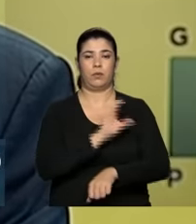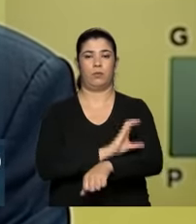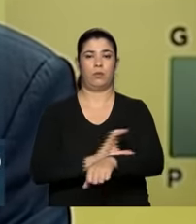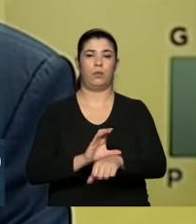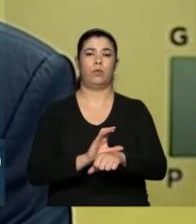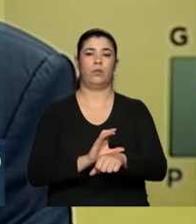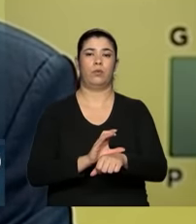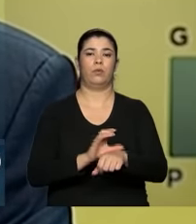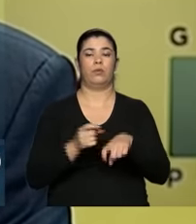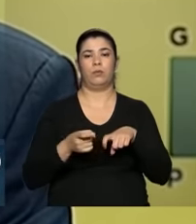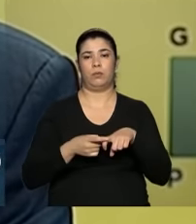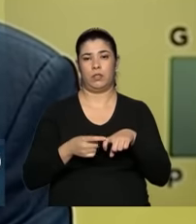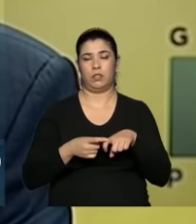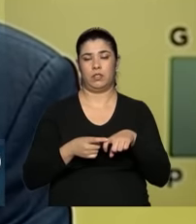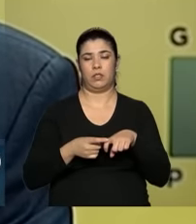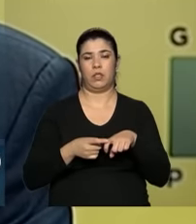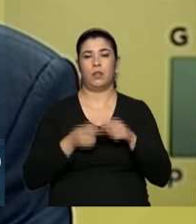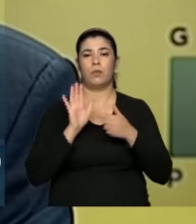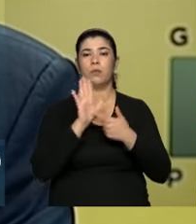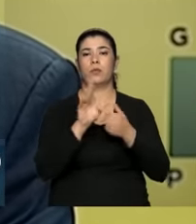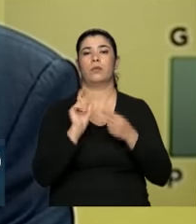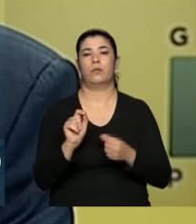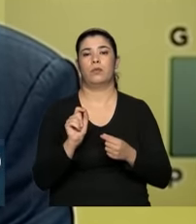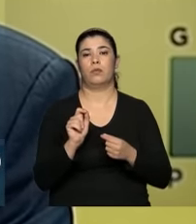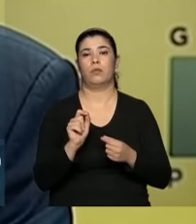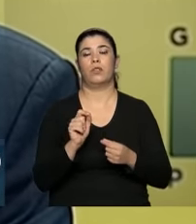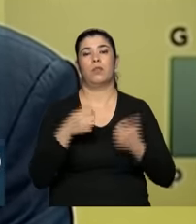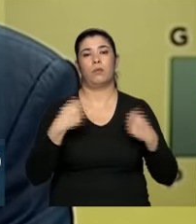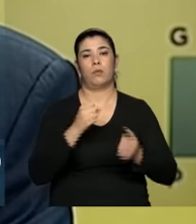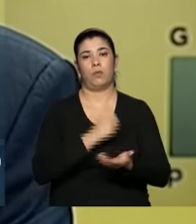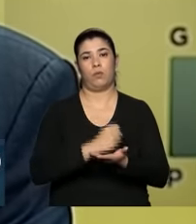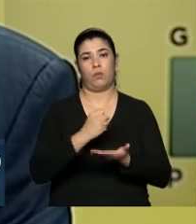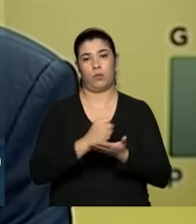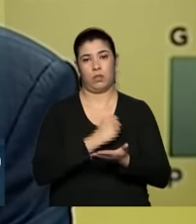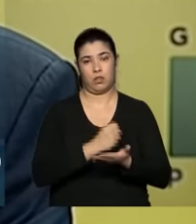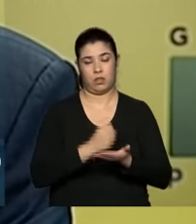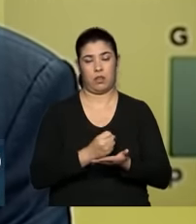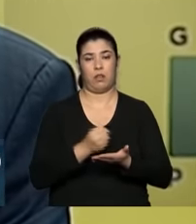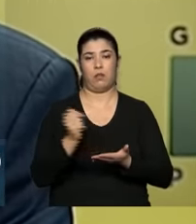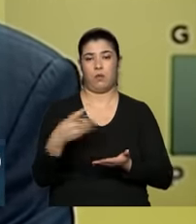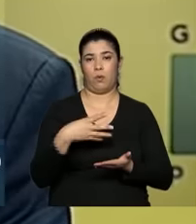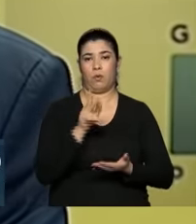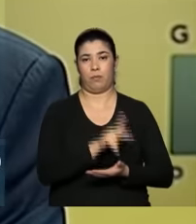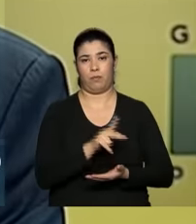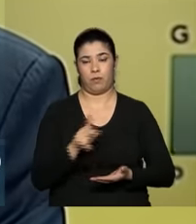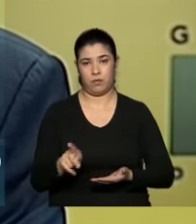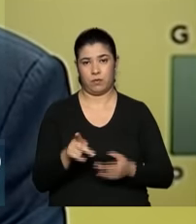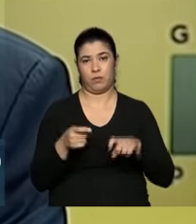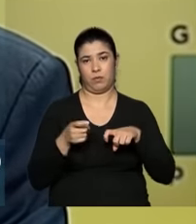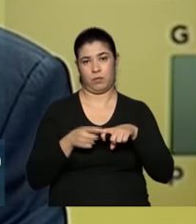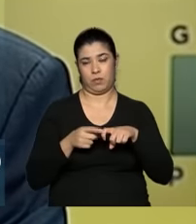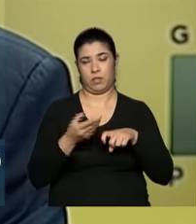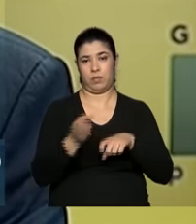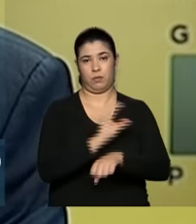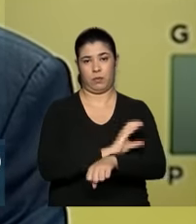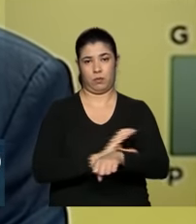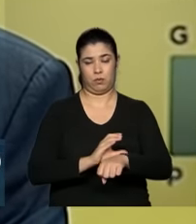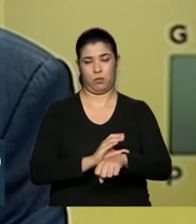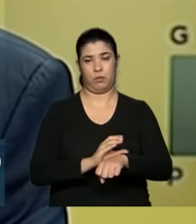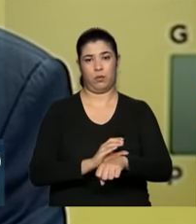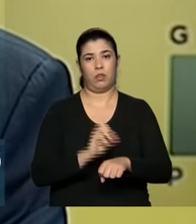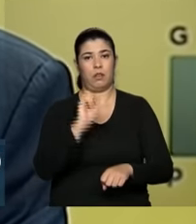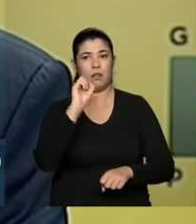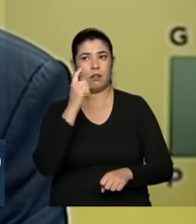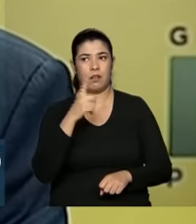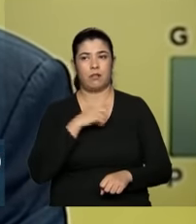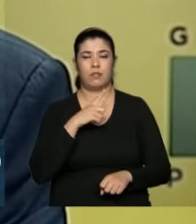com isso? O provimento de professores está sendo adequado para esses cursos. É óbvio que um curso criado em